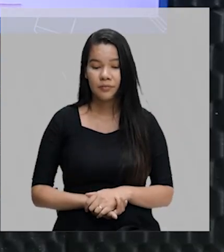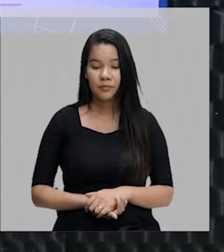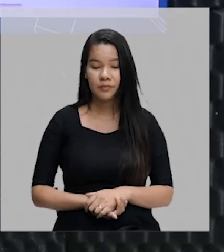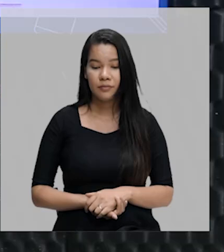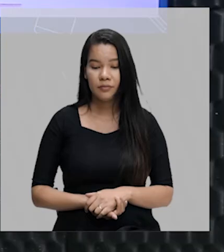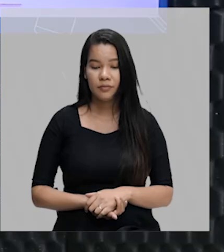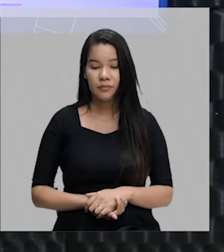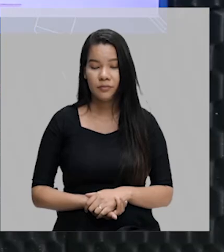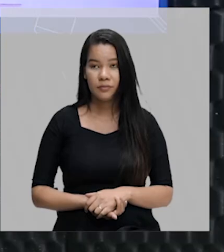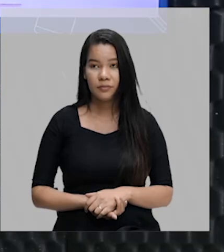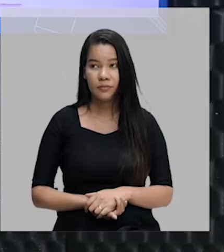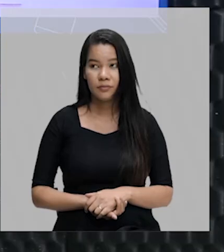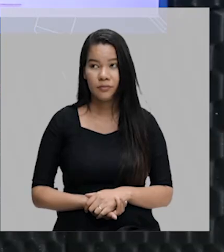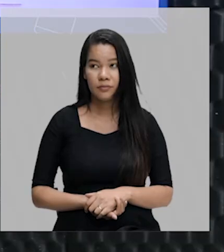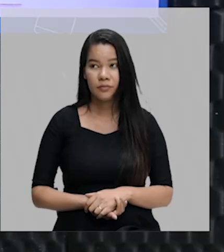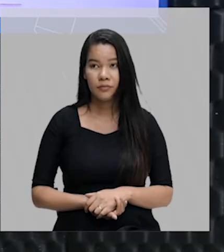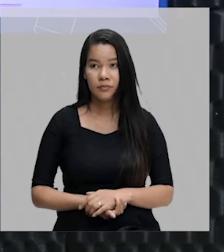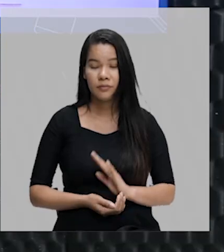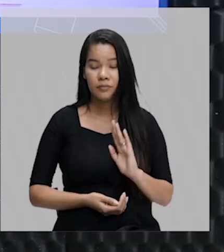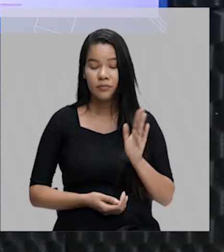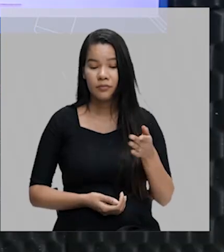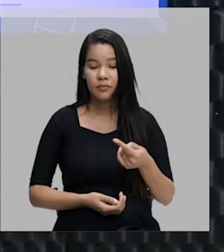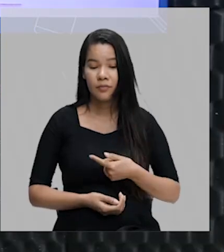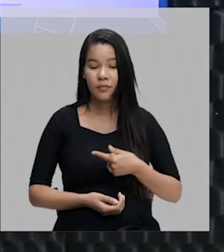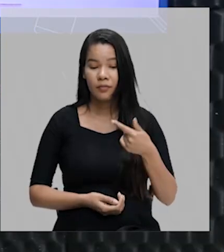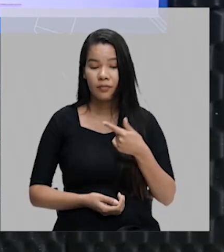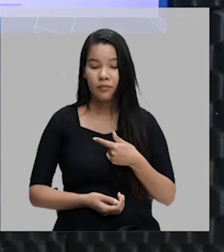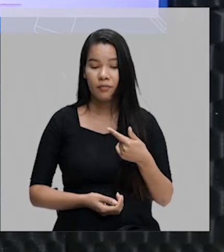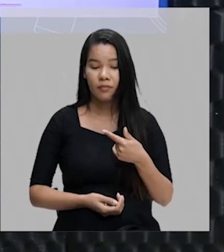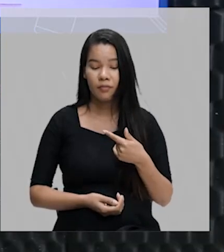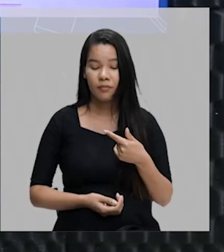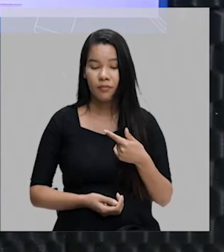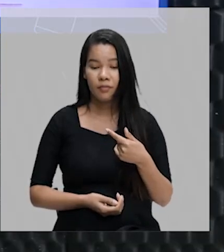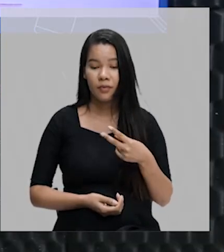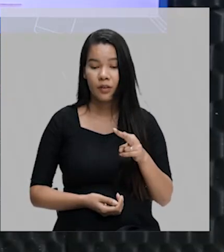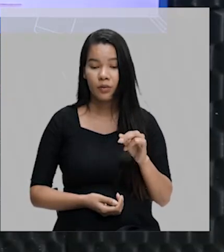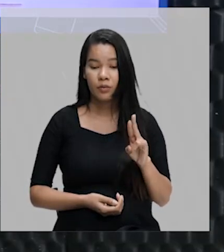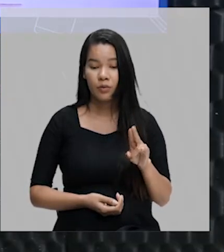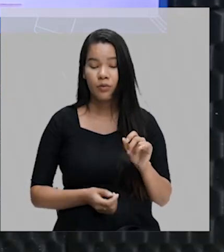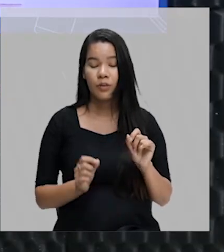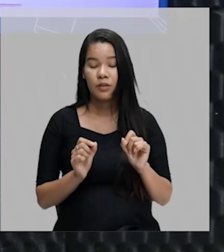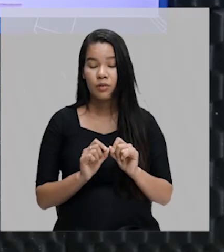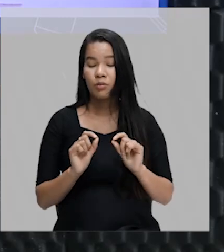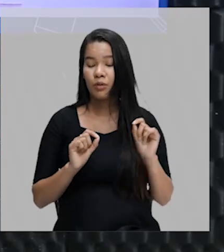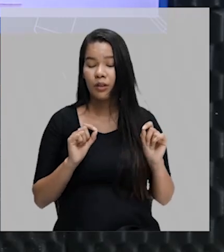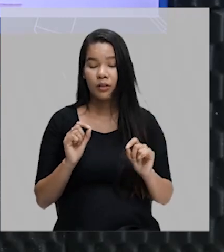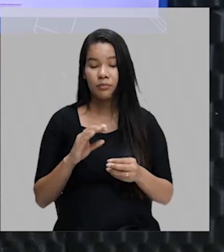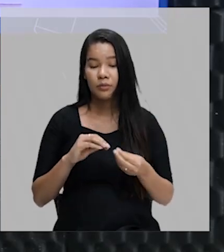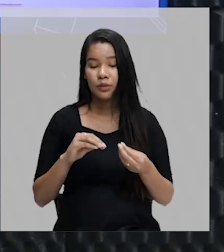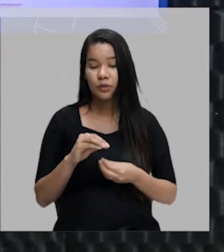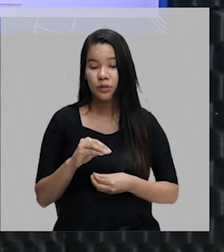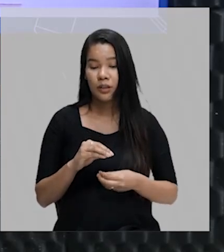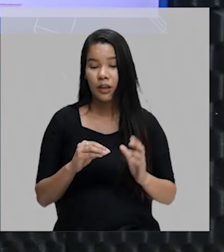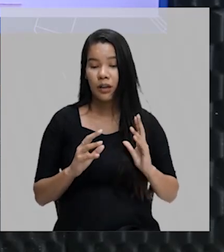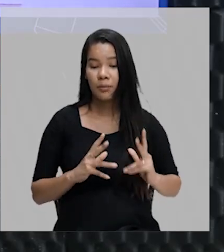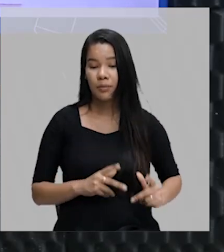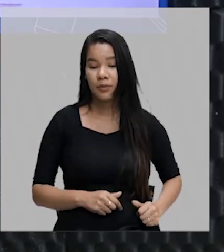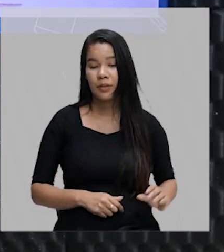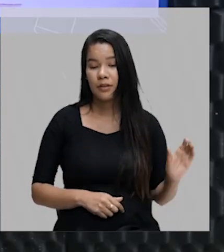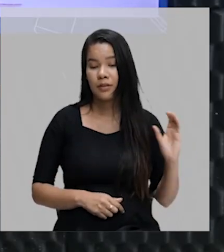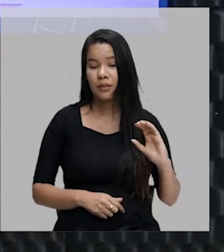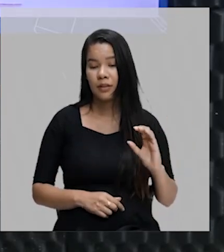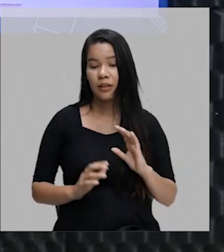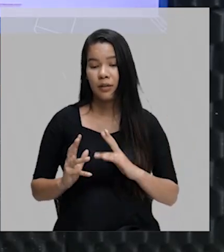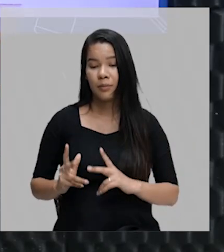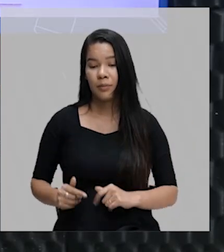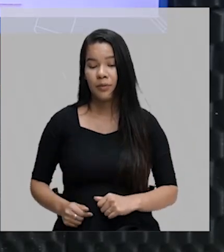AB. Nesse segundo cruzamento, eu vou fazer o quê? Eu vou cruzar a linhagem pura C e a linhagem